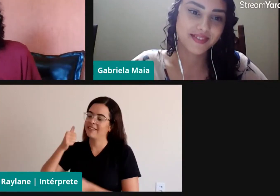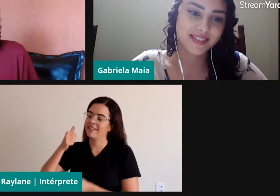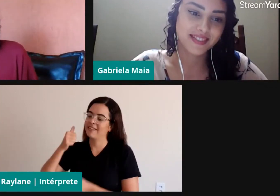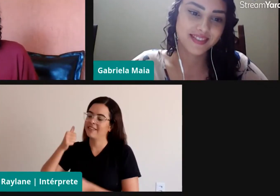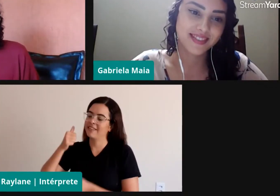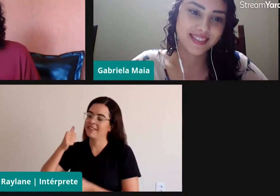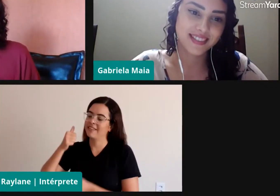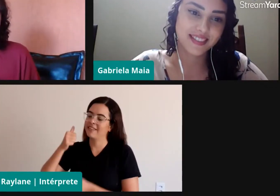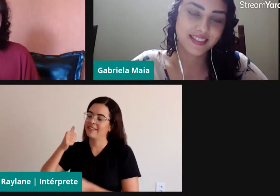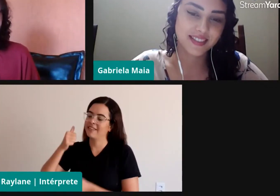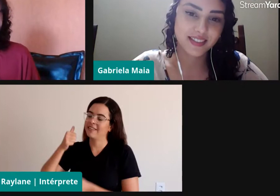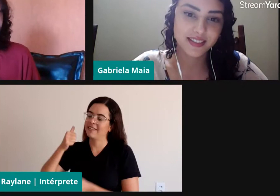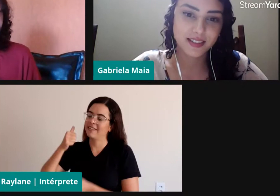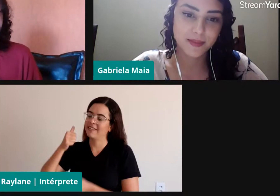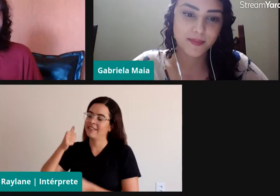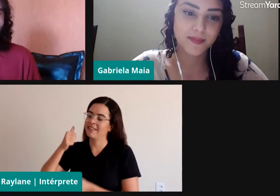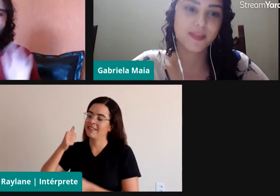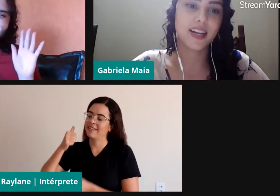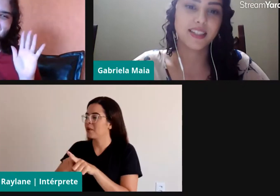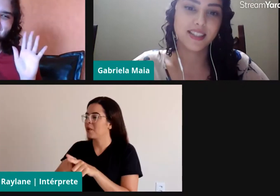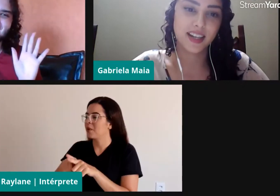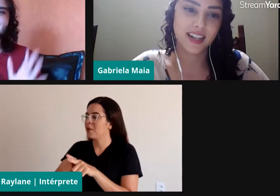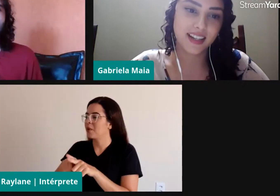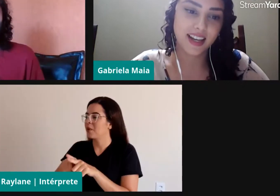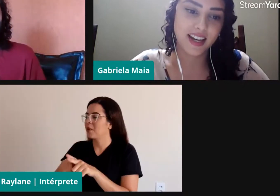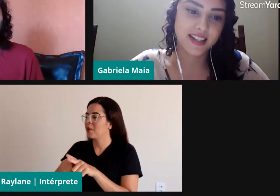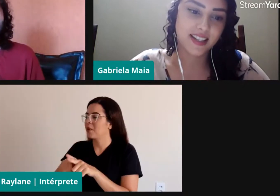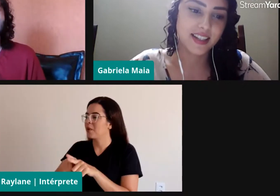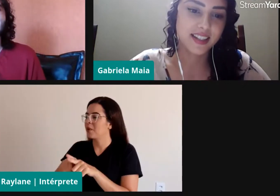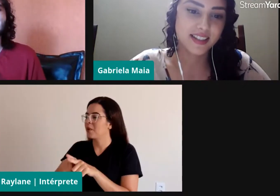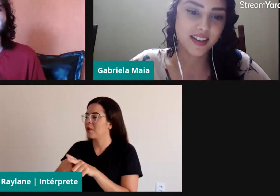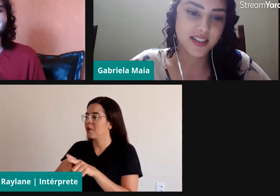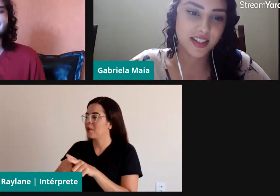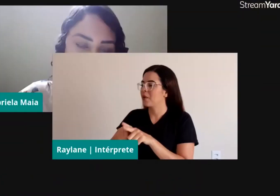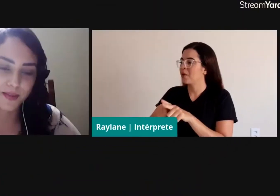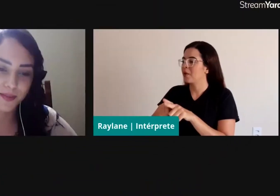obrigado pela oportunidade. Tchauzinho, A gente que gente. agradece. Muito obrigado. Tchauzinho.